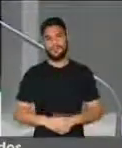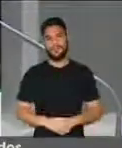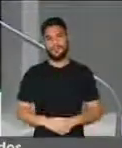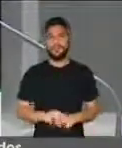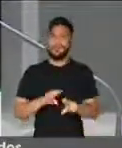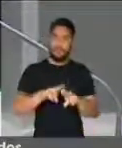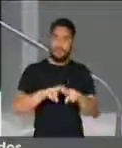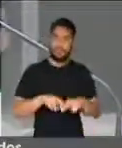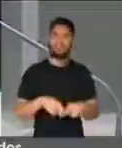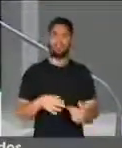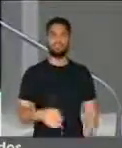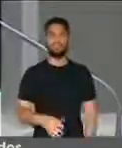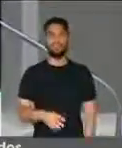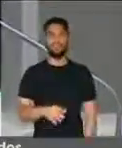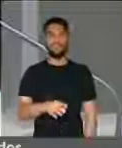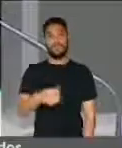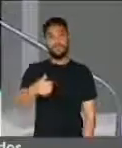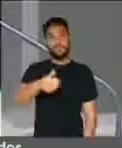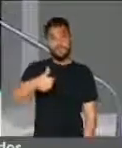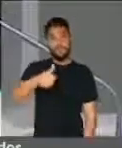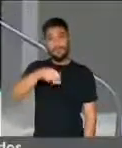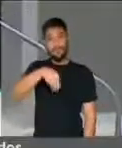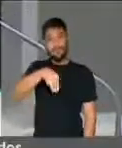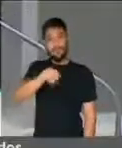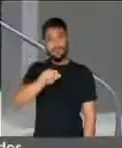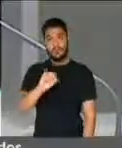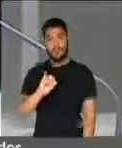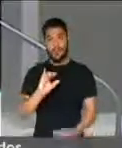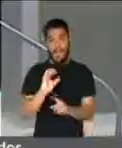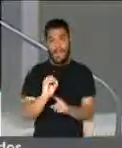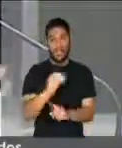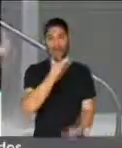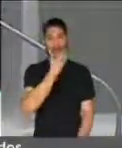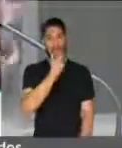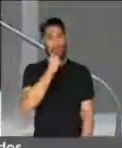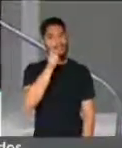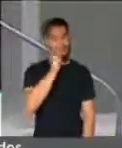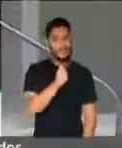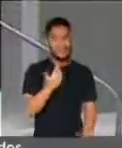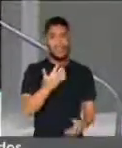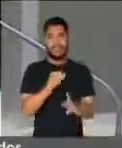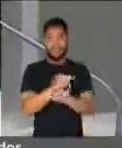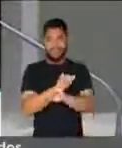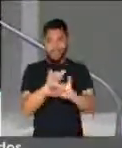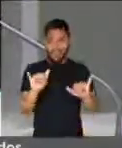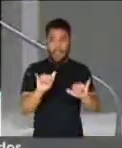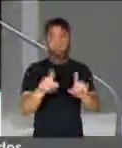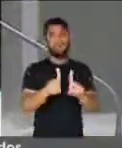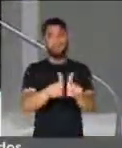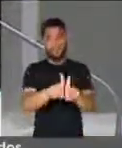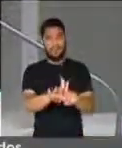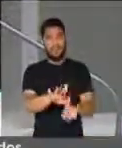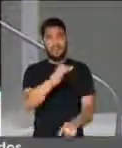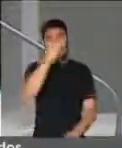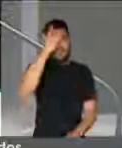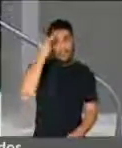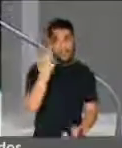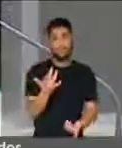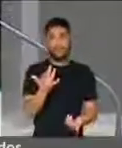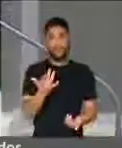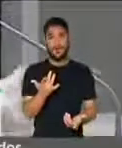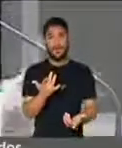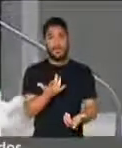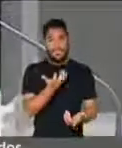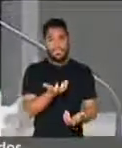dizer, neste dia do trabalho, os trabalhadores e trabalhadoras, mas também aqueles homens e mulheres que querem tirar